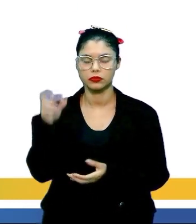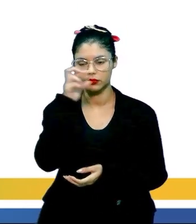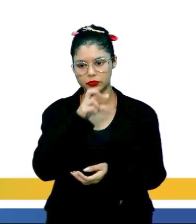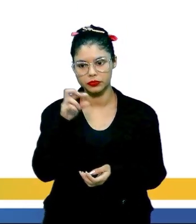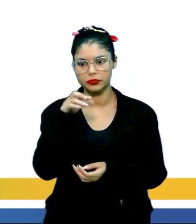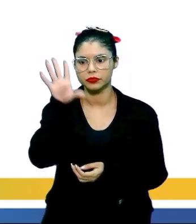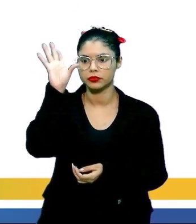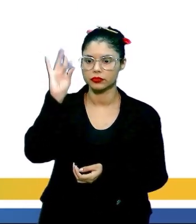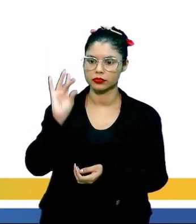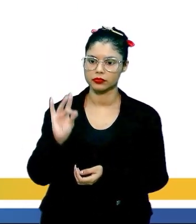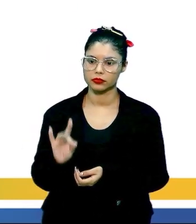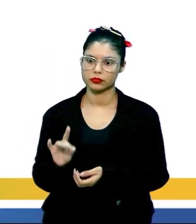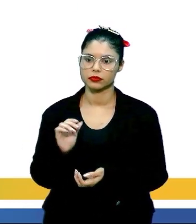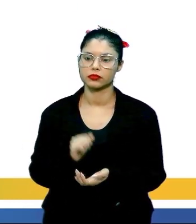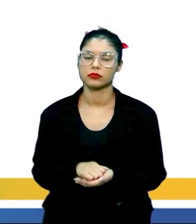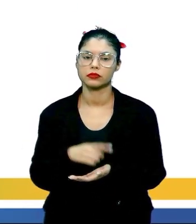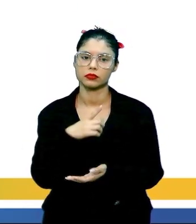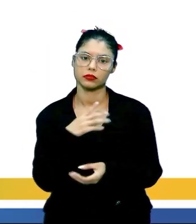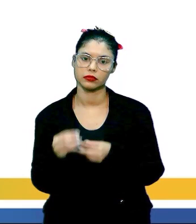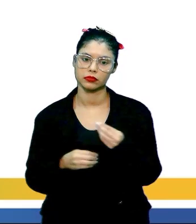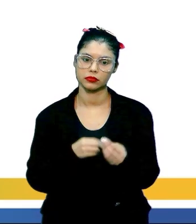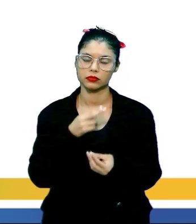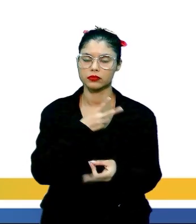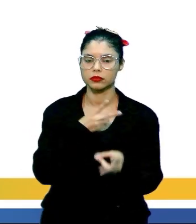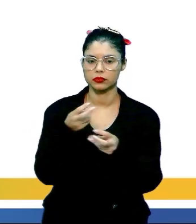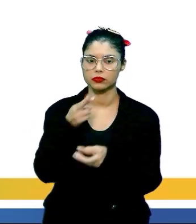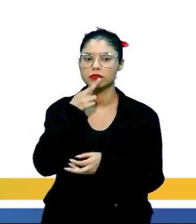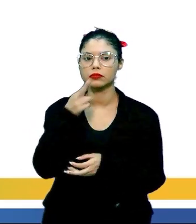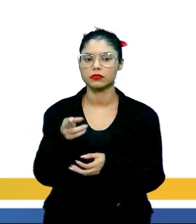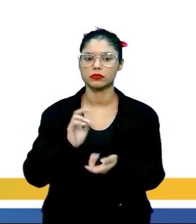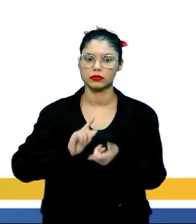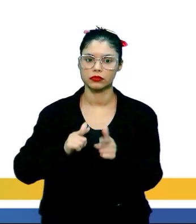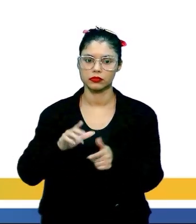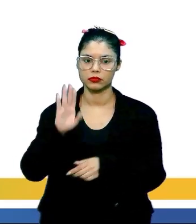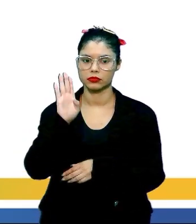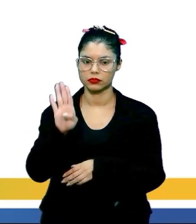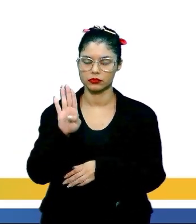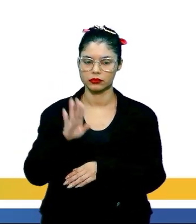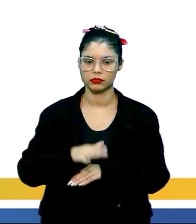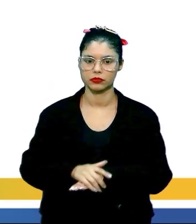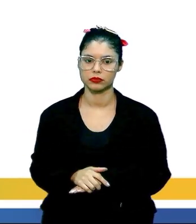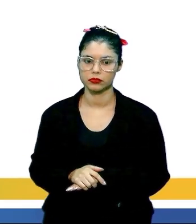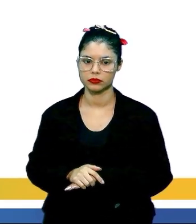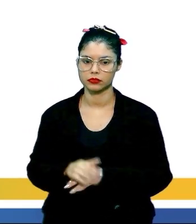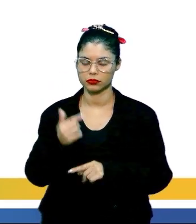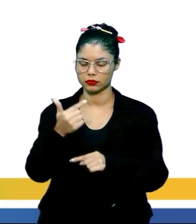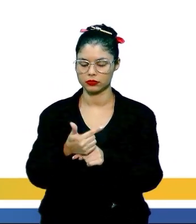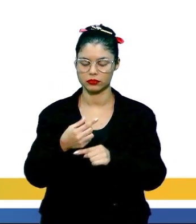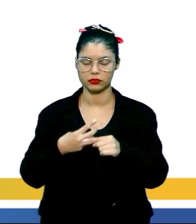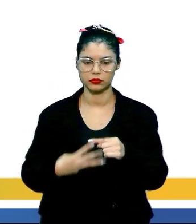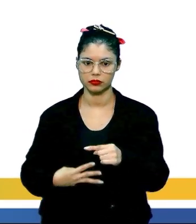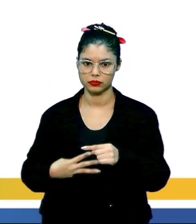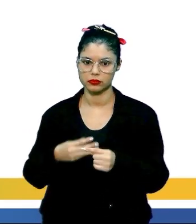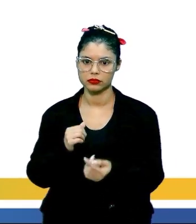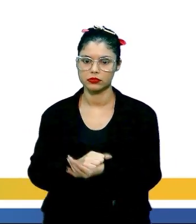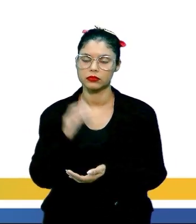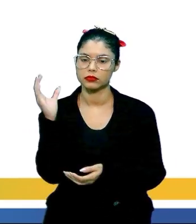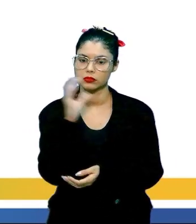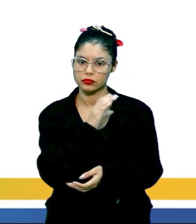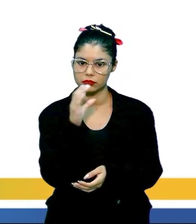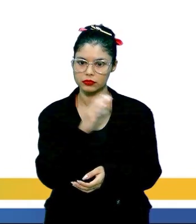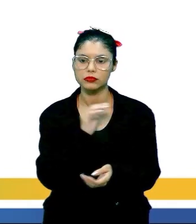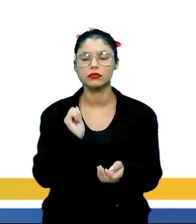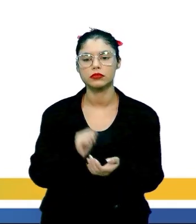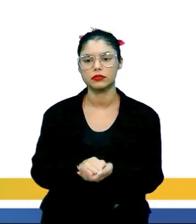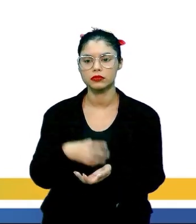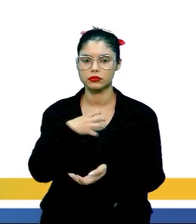Analisando as alternativas, temos como resultado, gabarito, a nossa alternativa letra B, onde vale 2 terços da aceleração